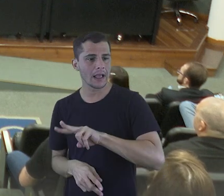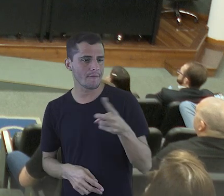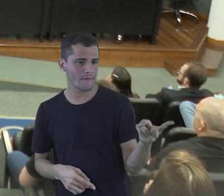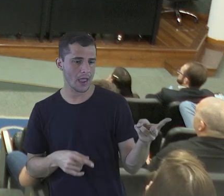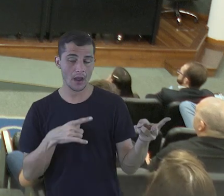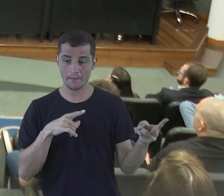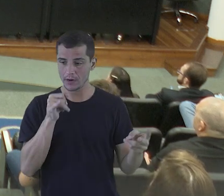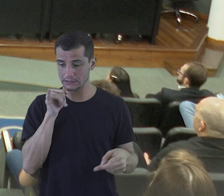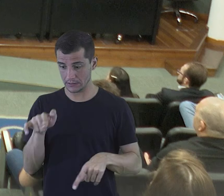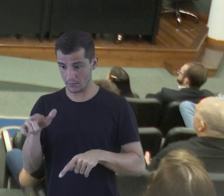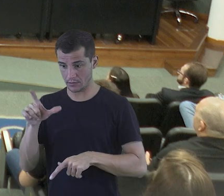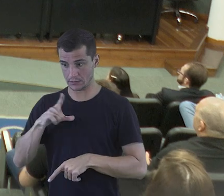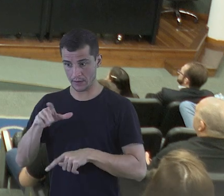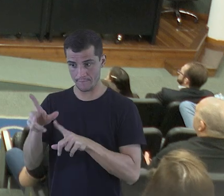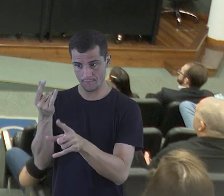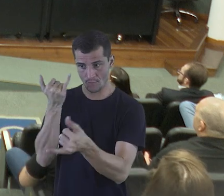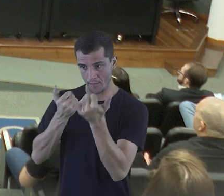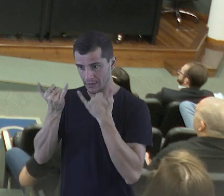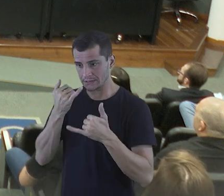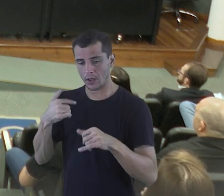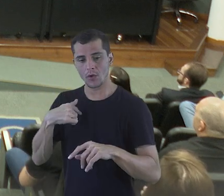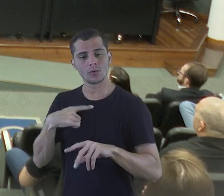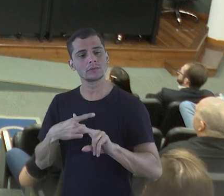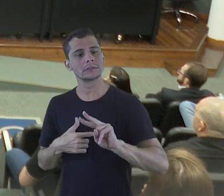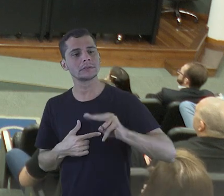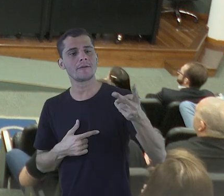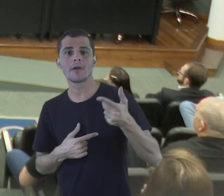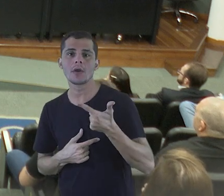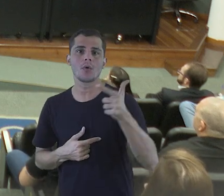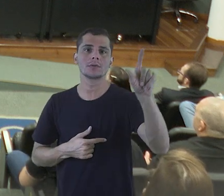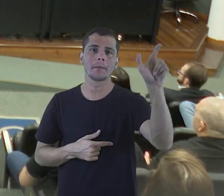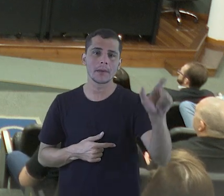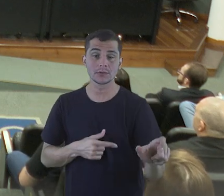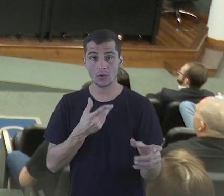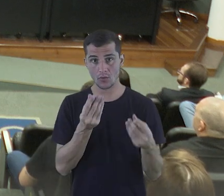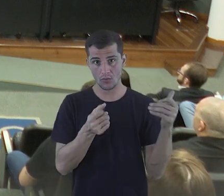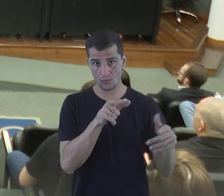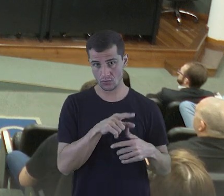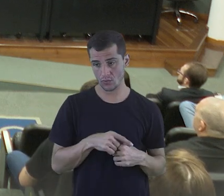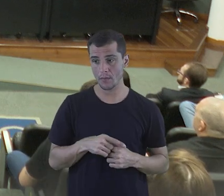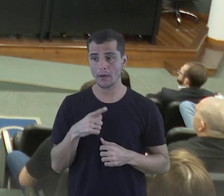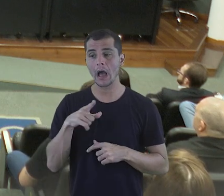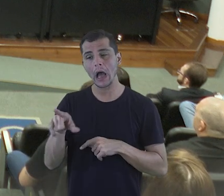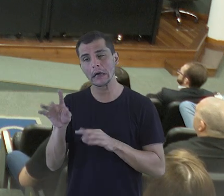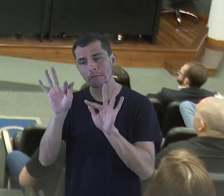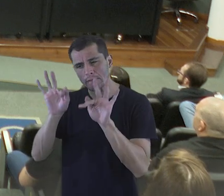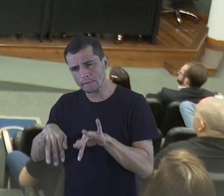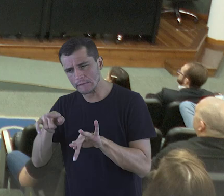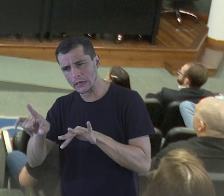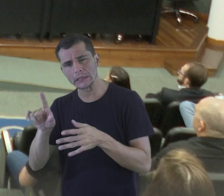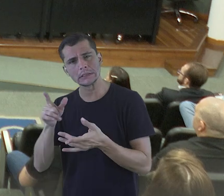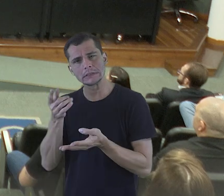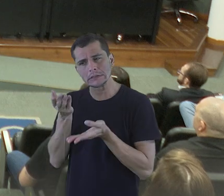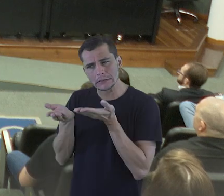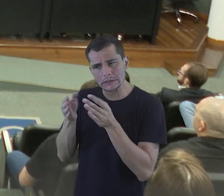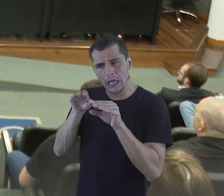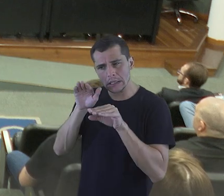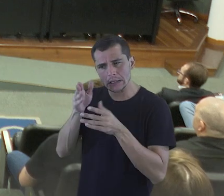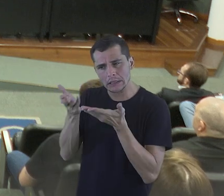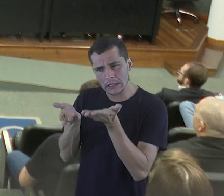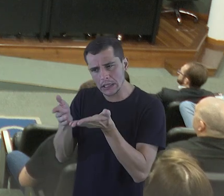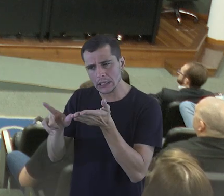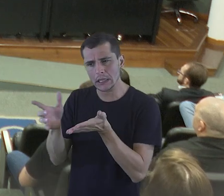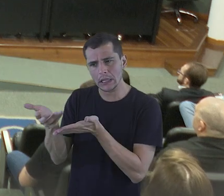que respeitados os requisitos de tratamento dispostos desses dados então ó eu terminei o tratamento né mas eu vou transferir a